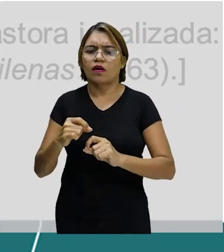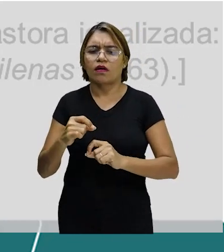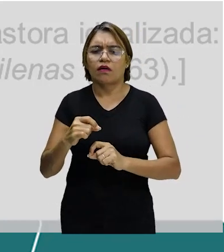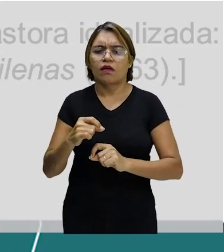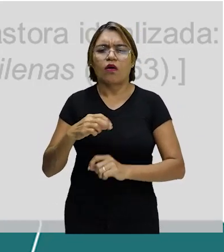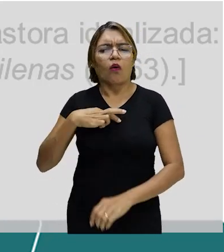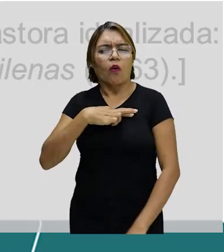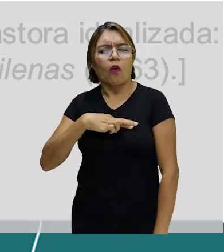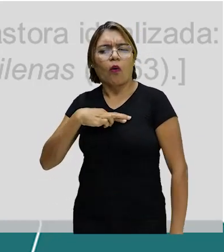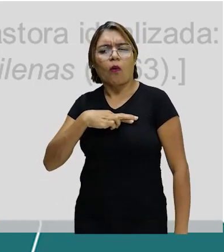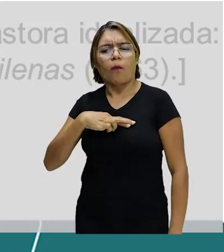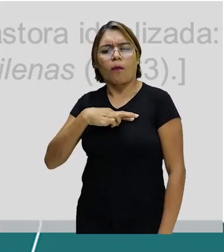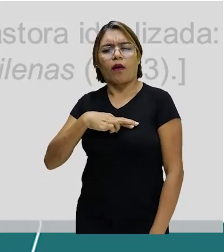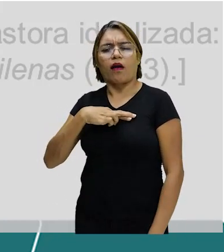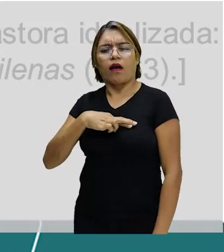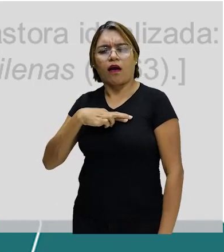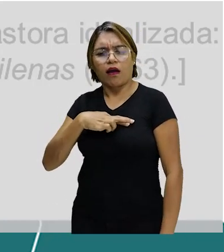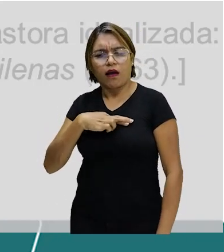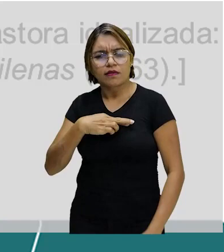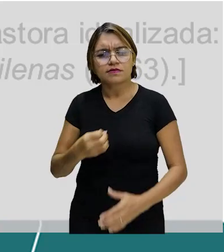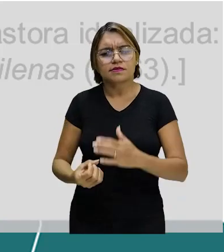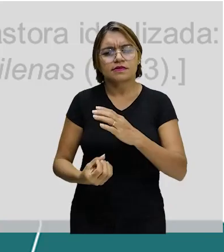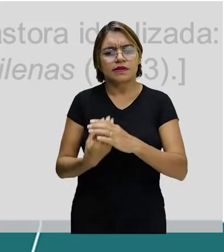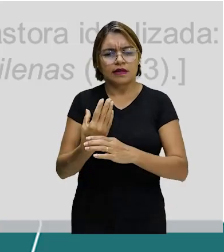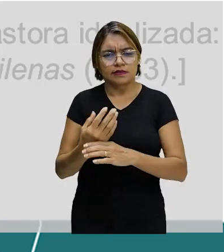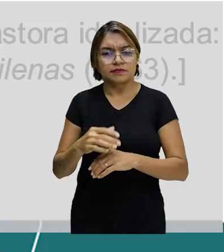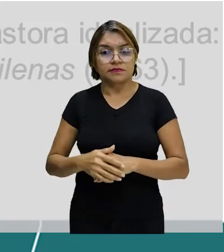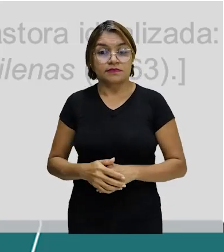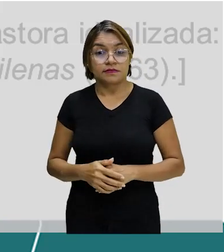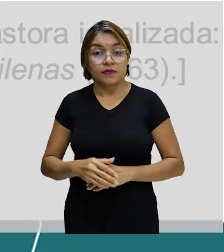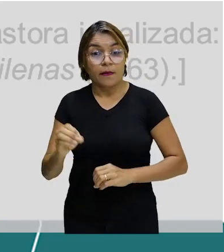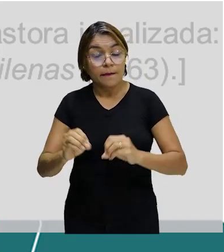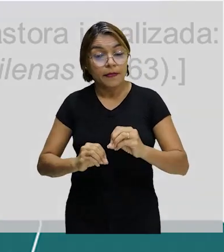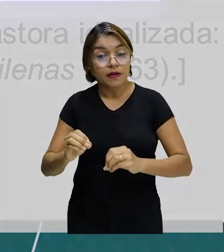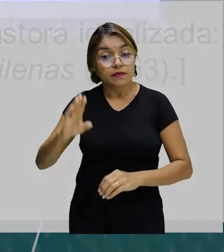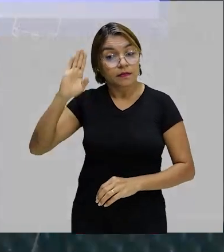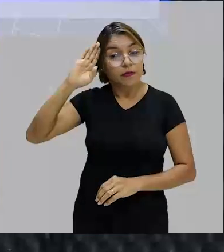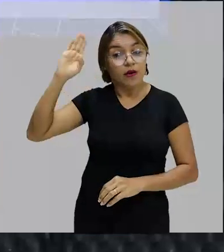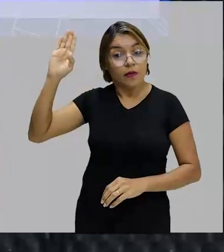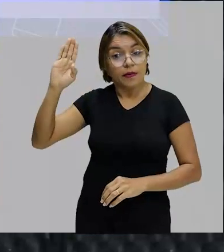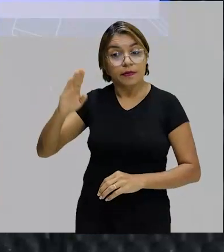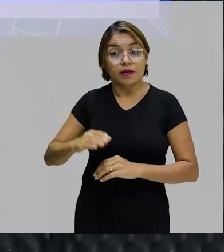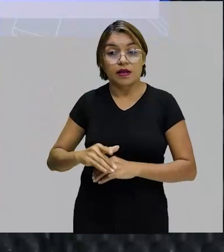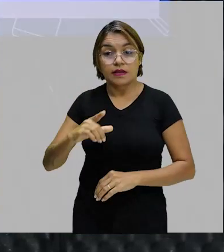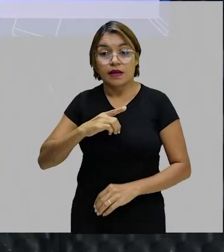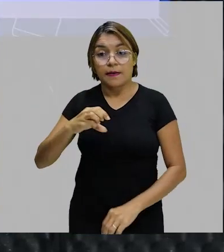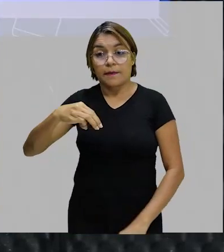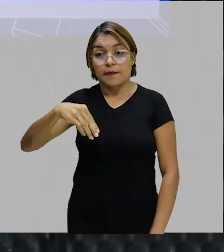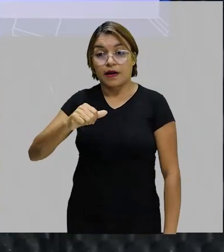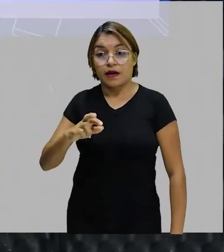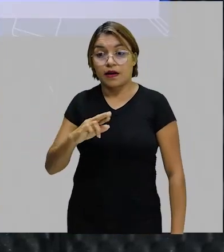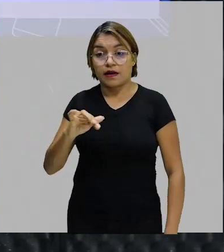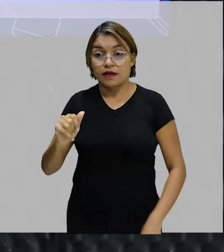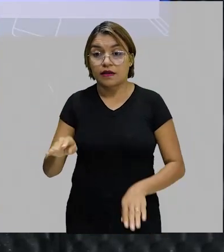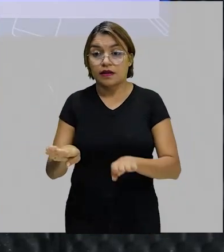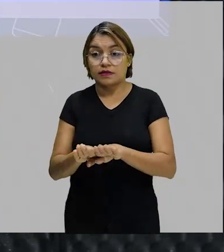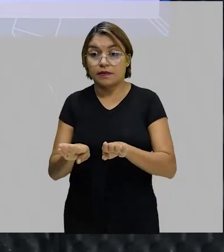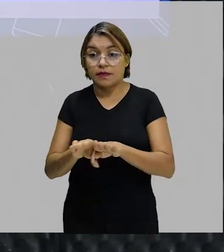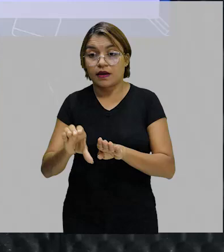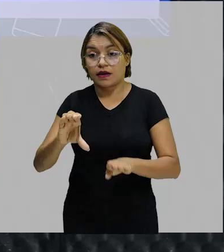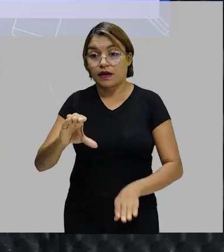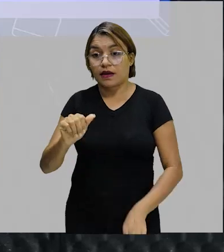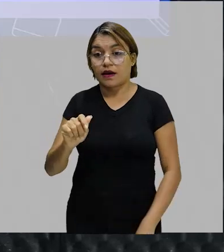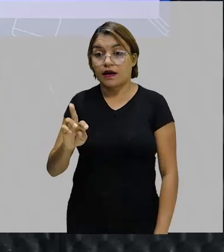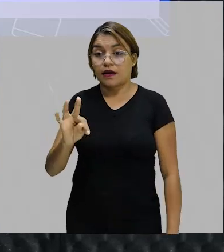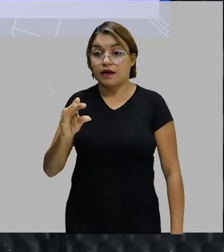para a pastora idealizada Marília. Suas principais obras, Marília de Disseu e Cartas Chilenas. Então, mais uma vez, vocês conseguem perceber o